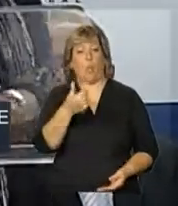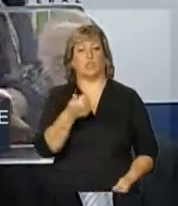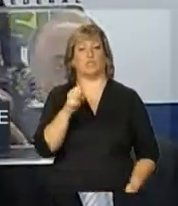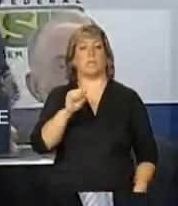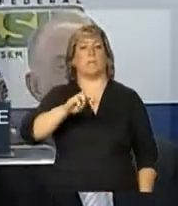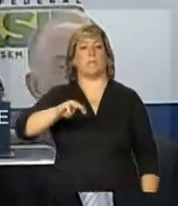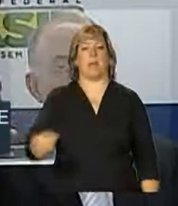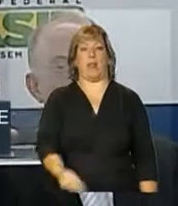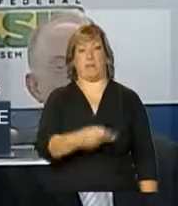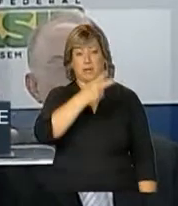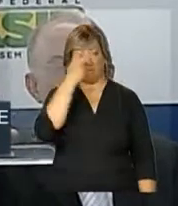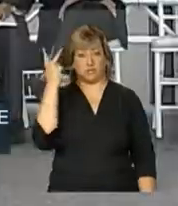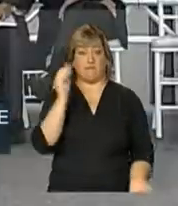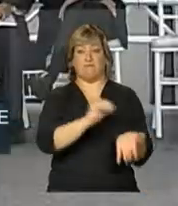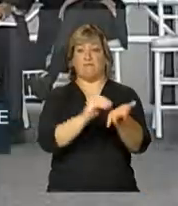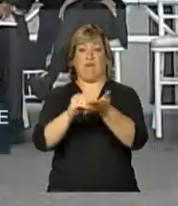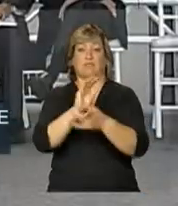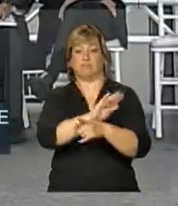18.